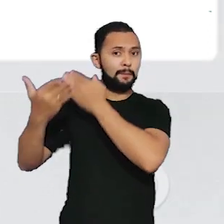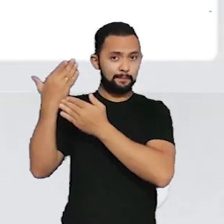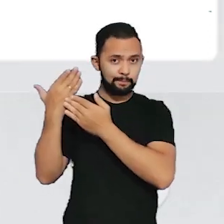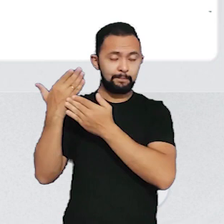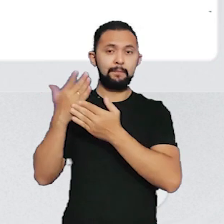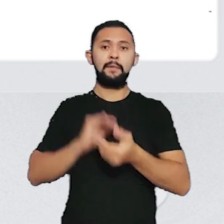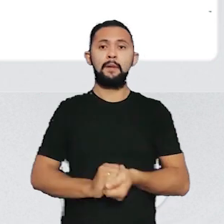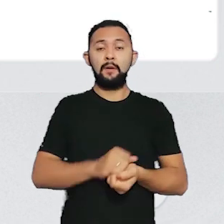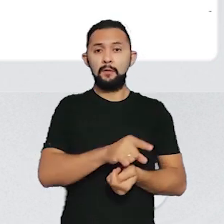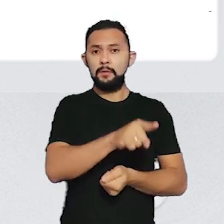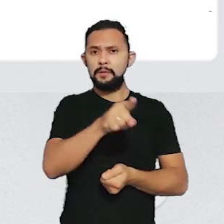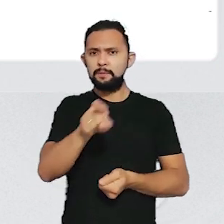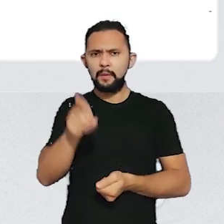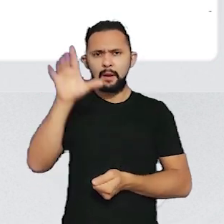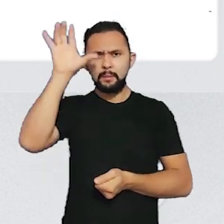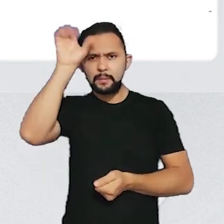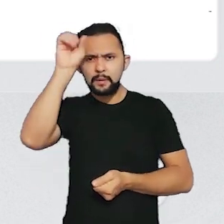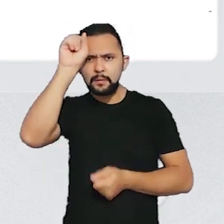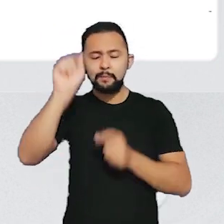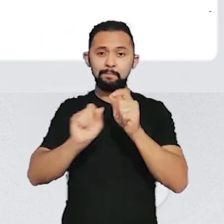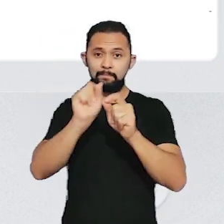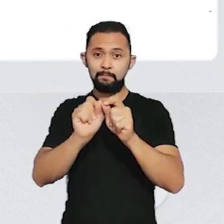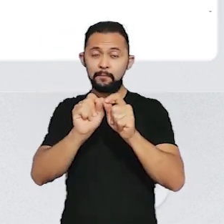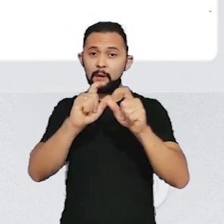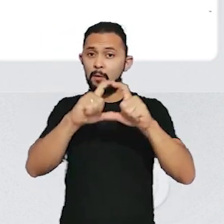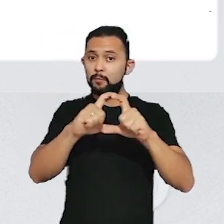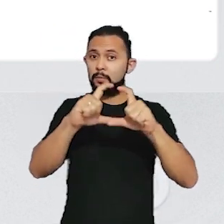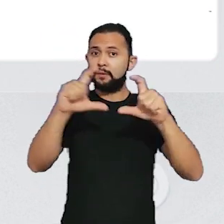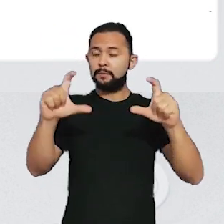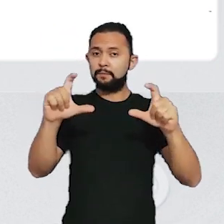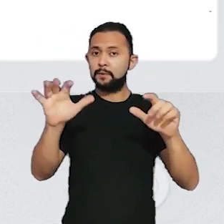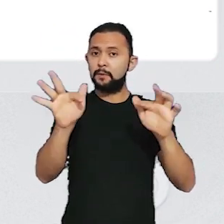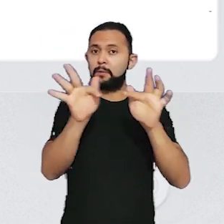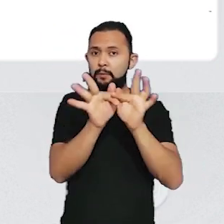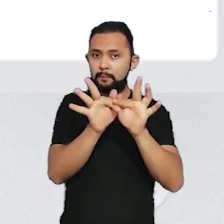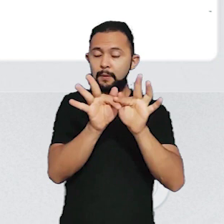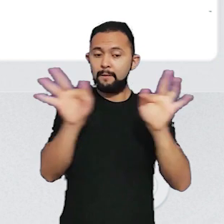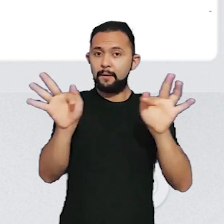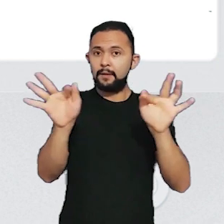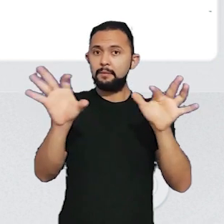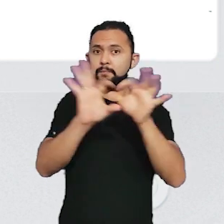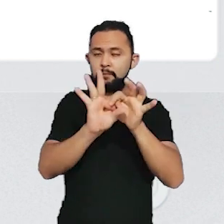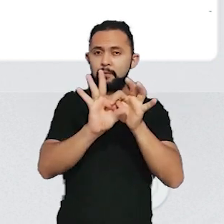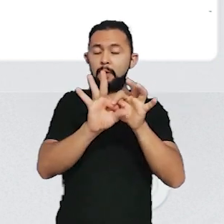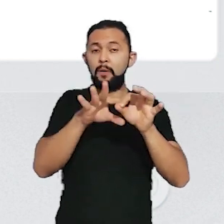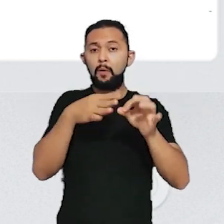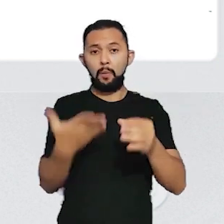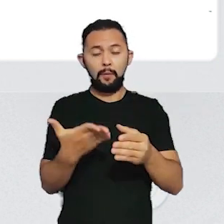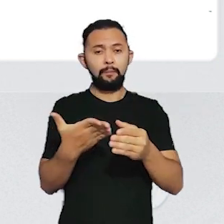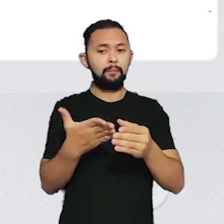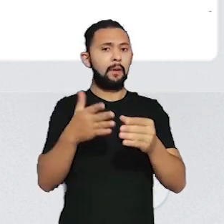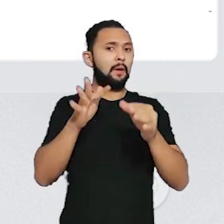aulas, você aprendeu sobre o período composto por subordinação. Você também aprendeu o que eram as